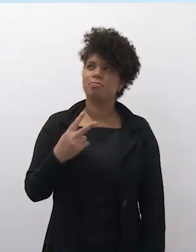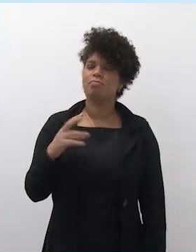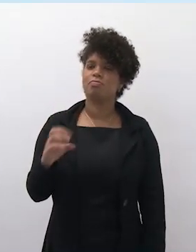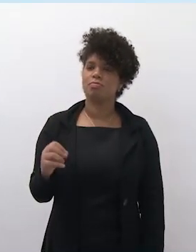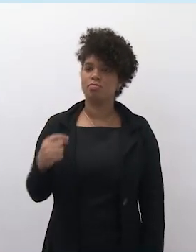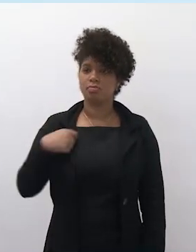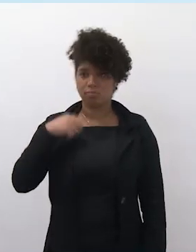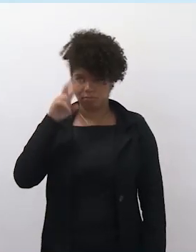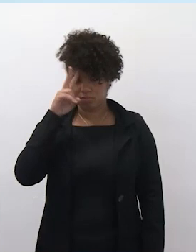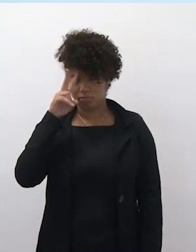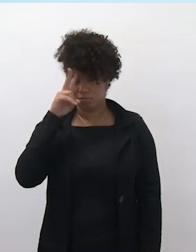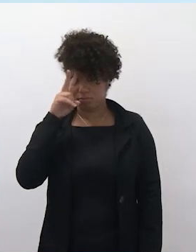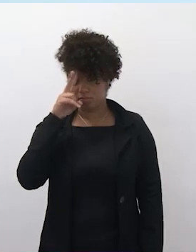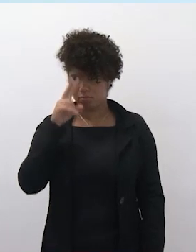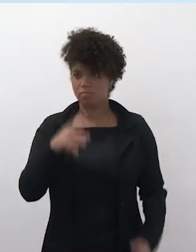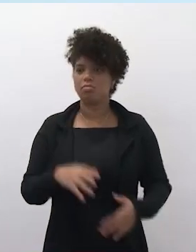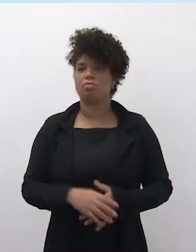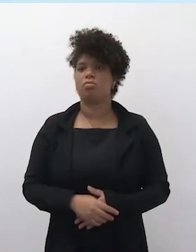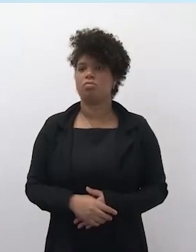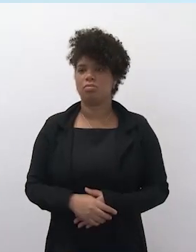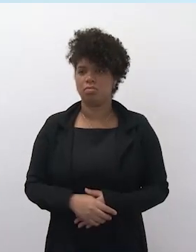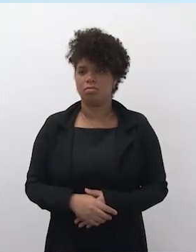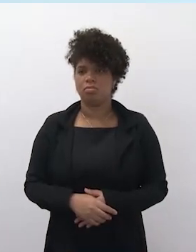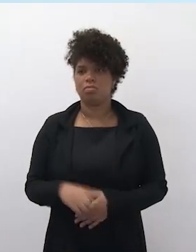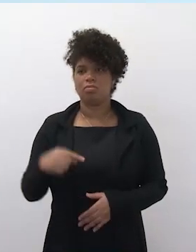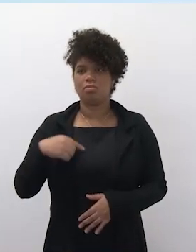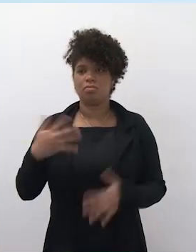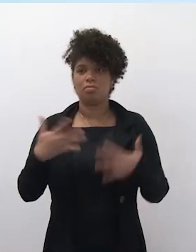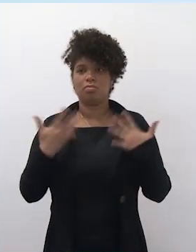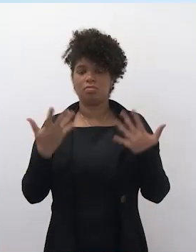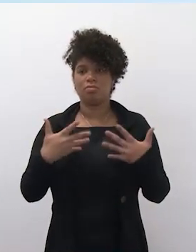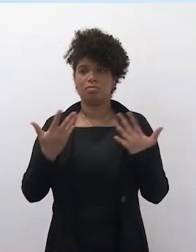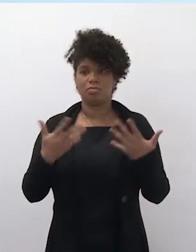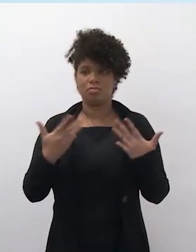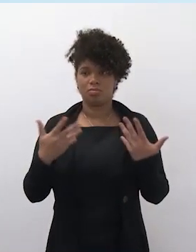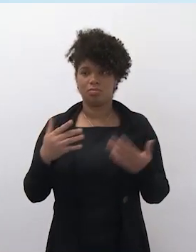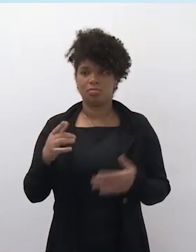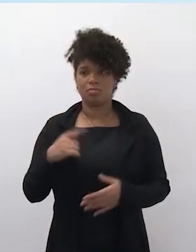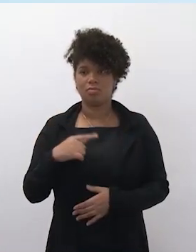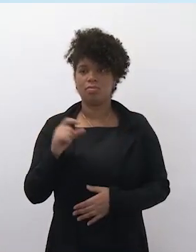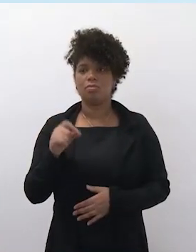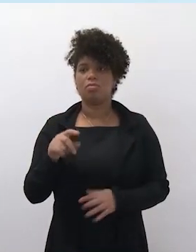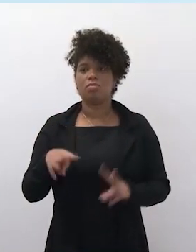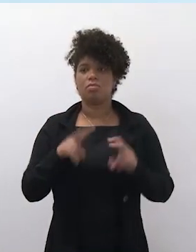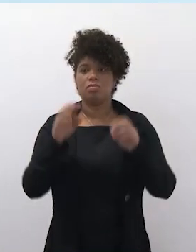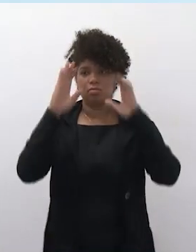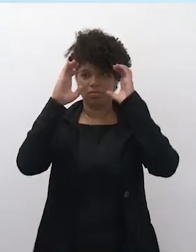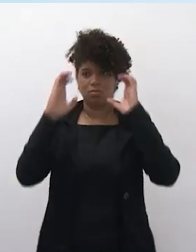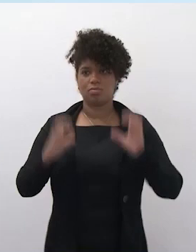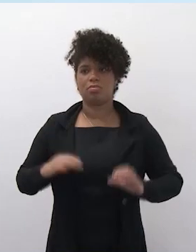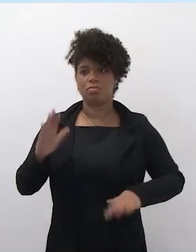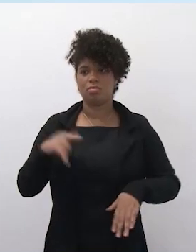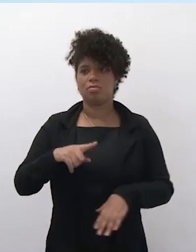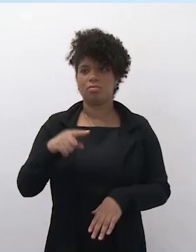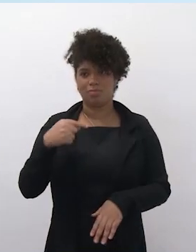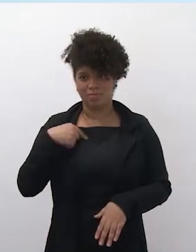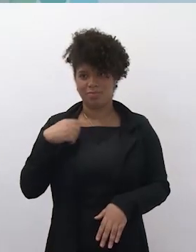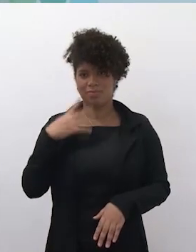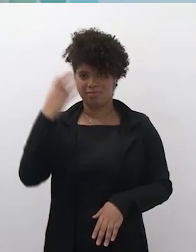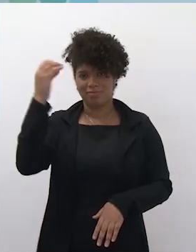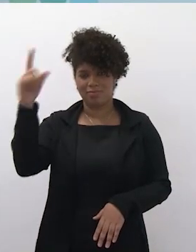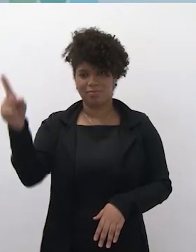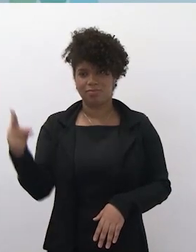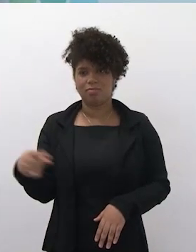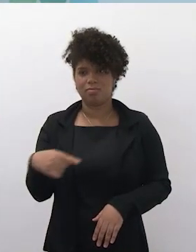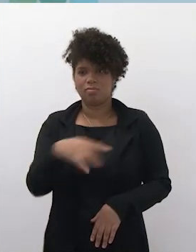das comemorações, né? Então a televisão falava muito sobre cidadania, às vezes eu andava lá no Rio de Janeiro, eu ia para o Rio de Janeiro, tinha